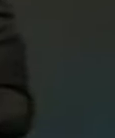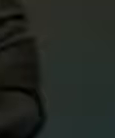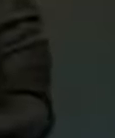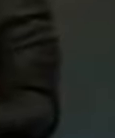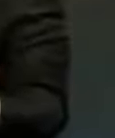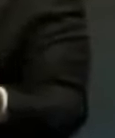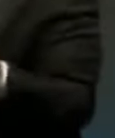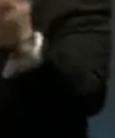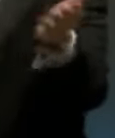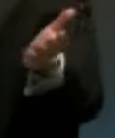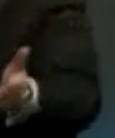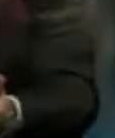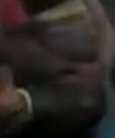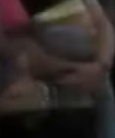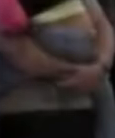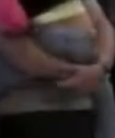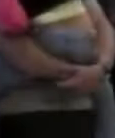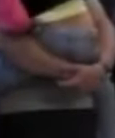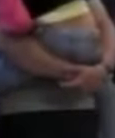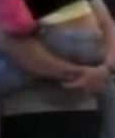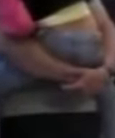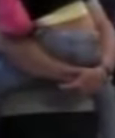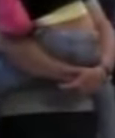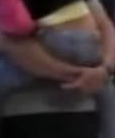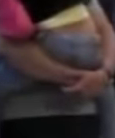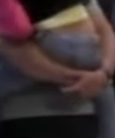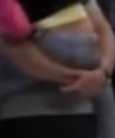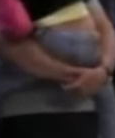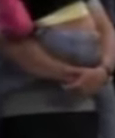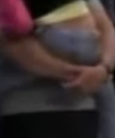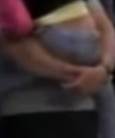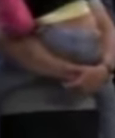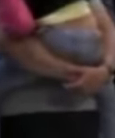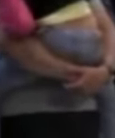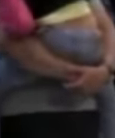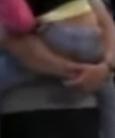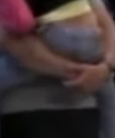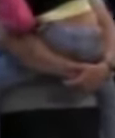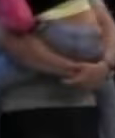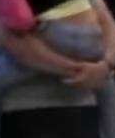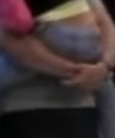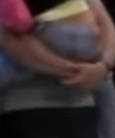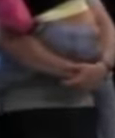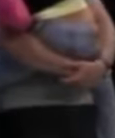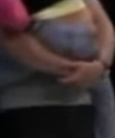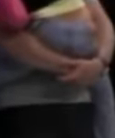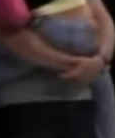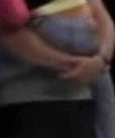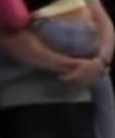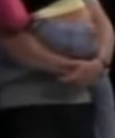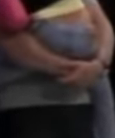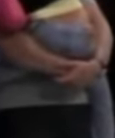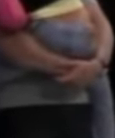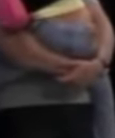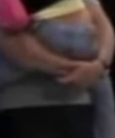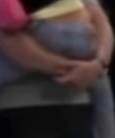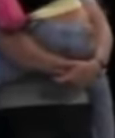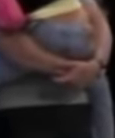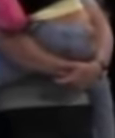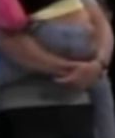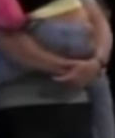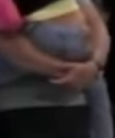a gente vai visitar no hospital a gente vai num asilo a gente vai num projeto reúne a célula faz isso